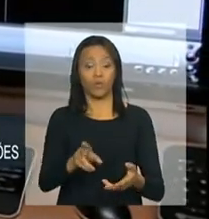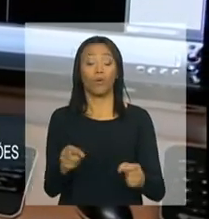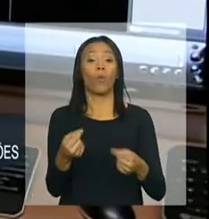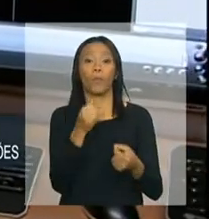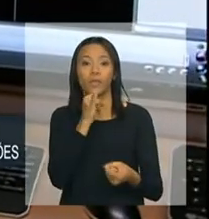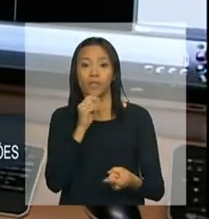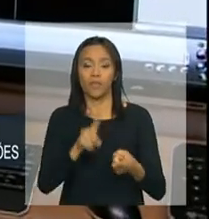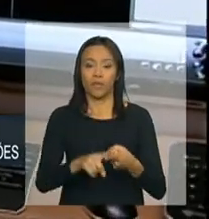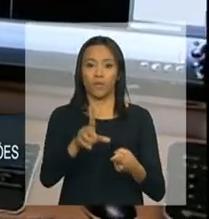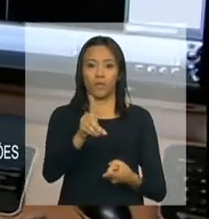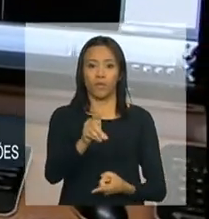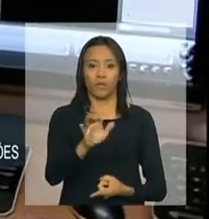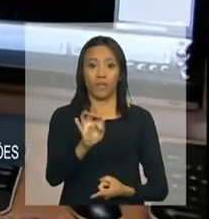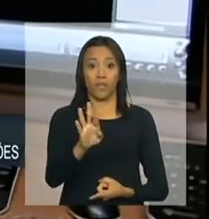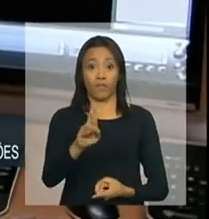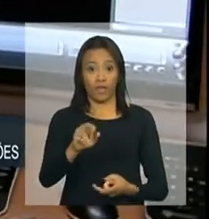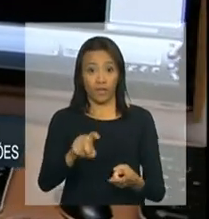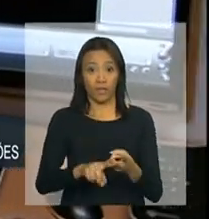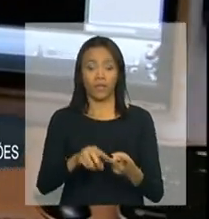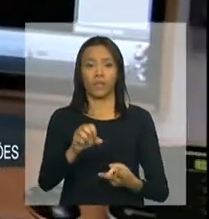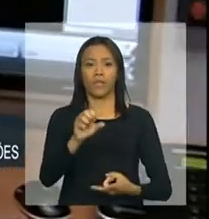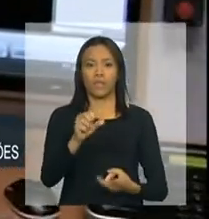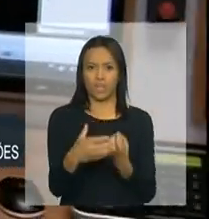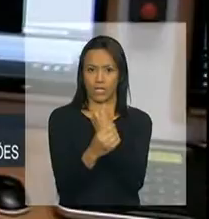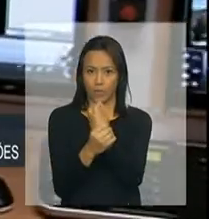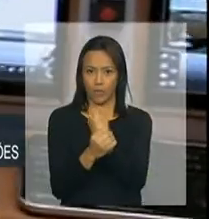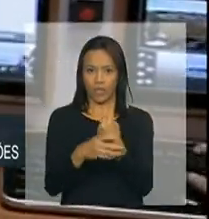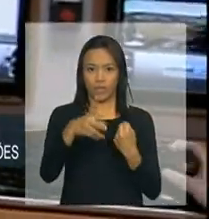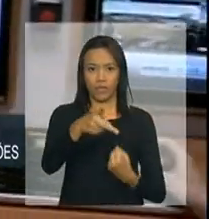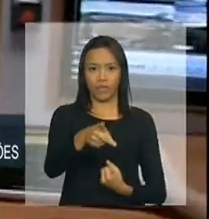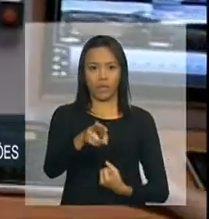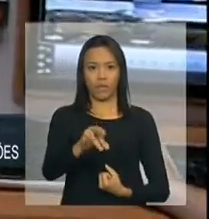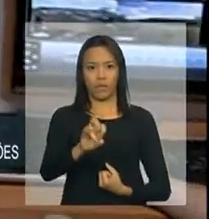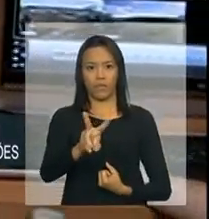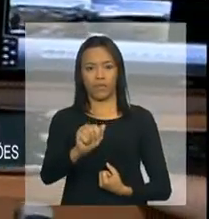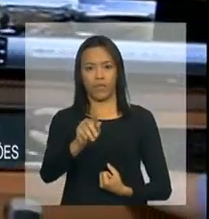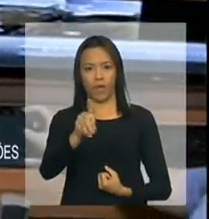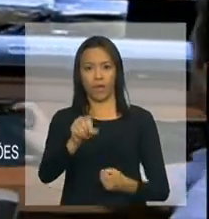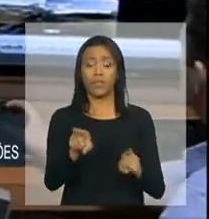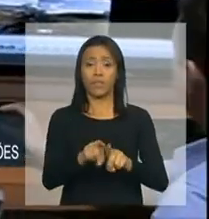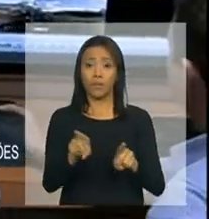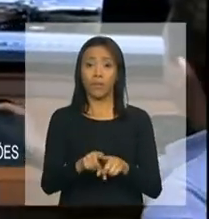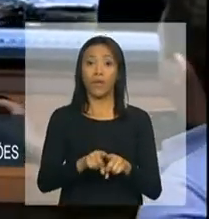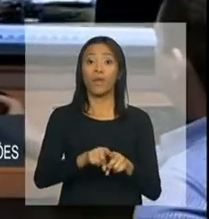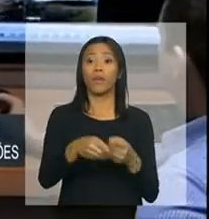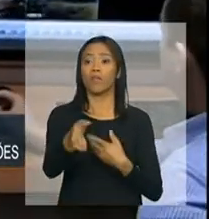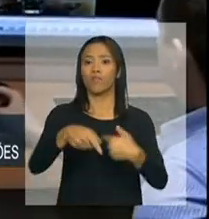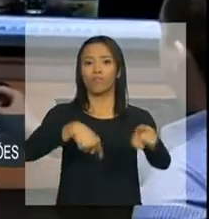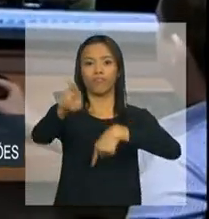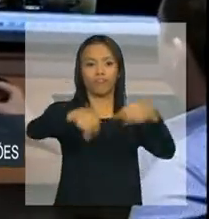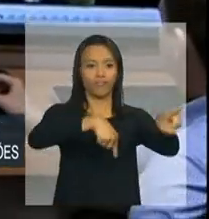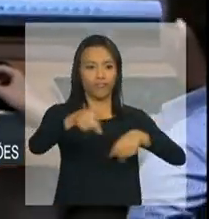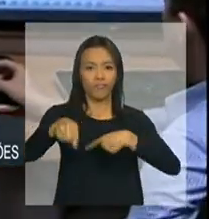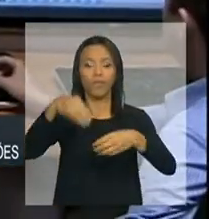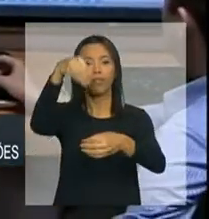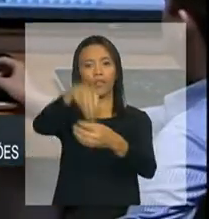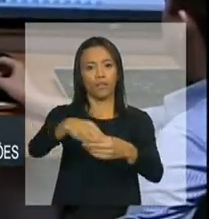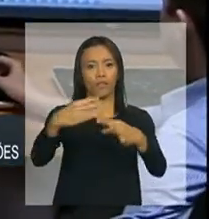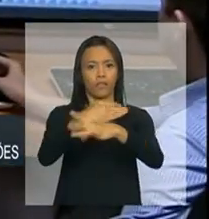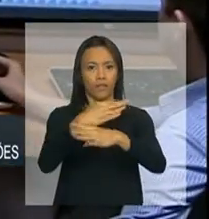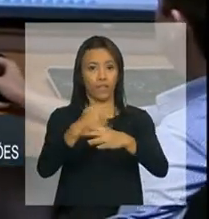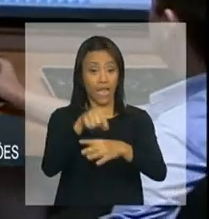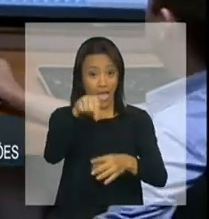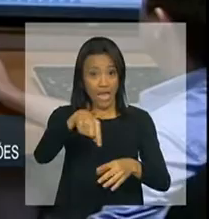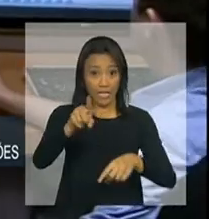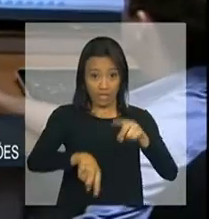Civil segurança privada e mobilidade urbana o objetivo é dar suporte para a tomada de